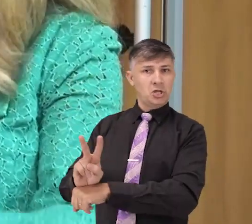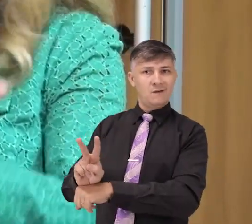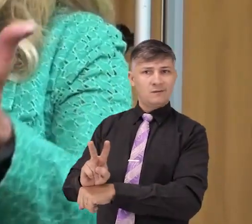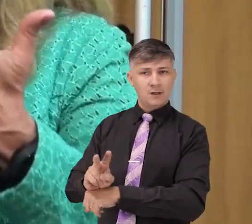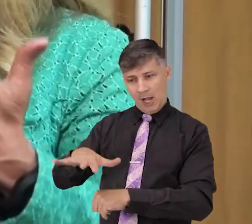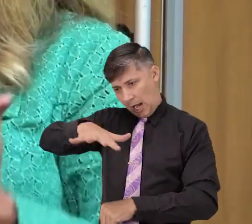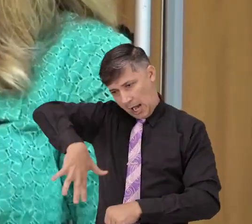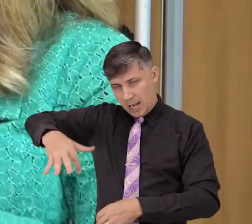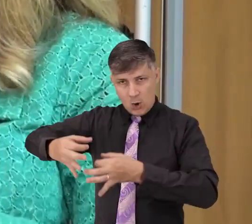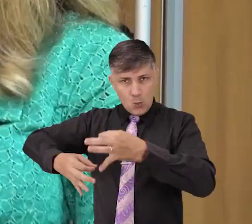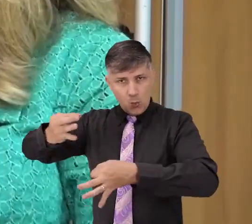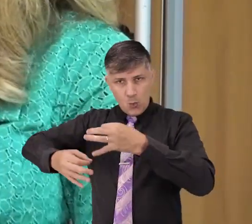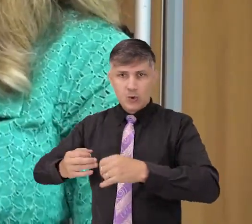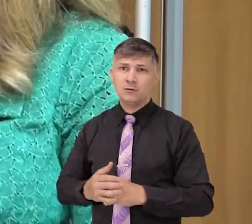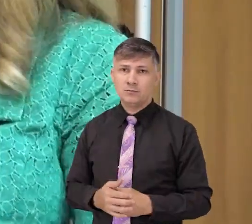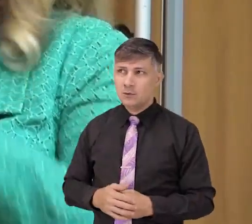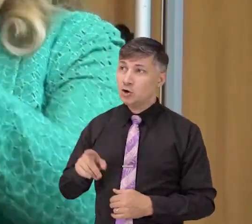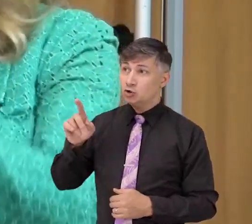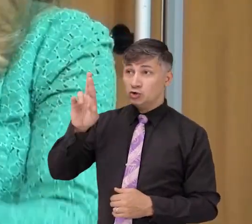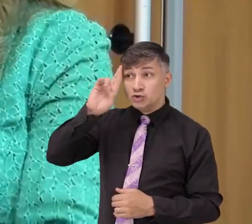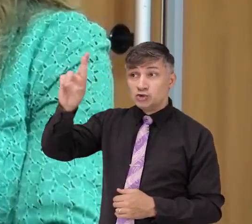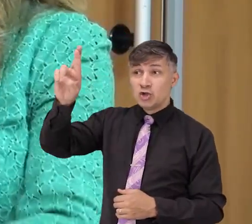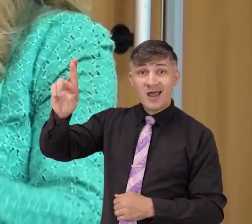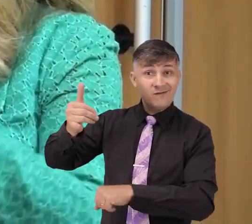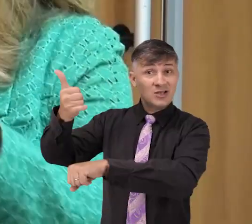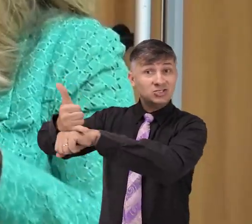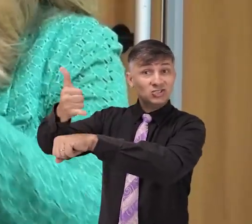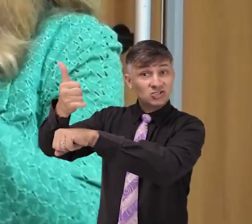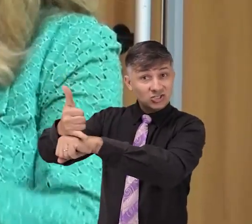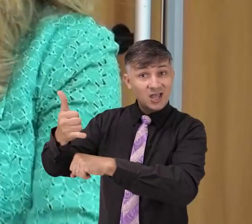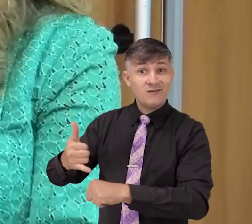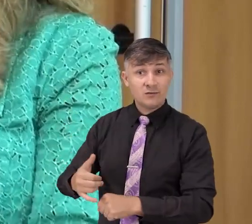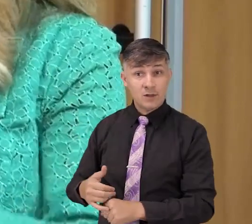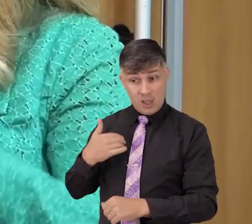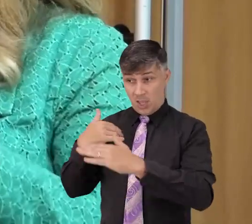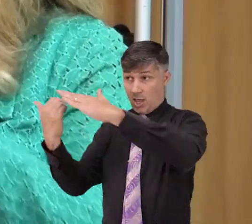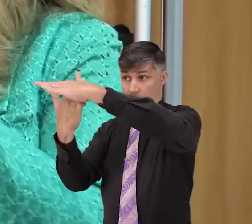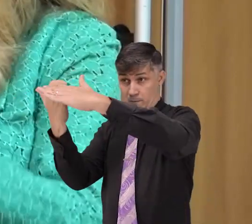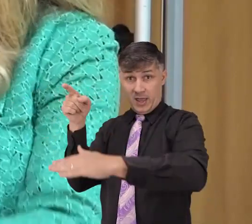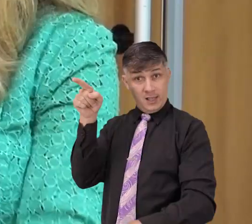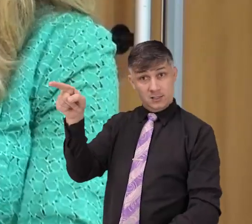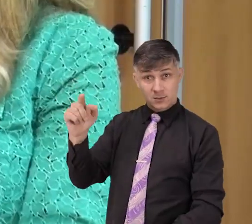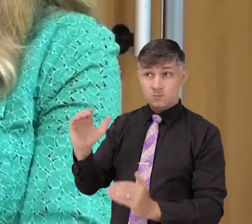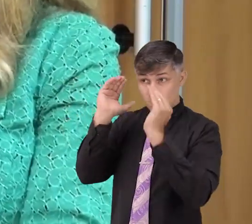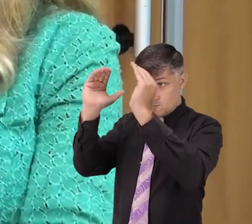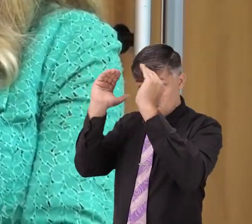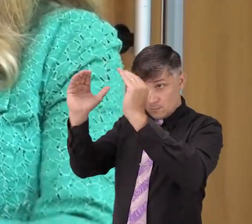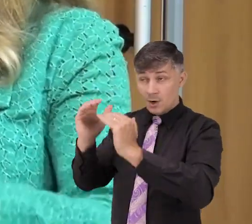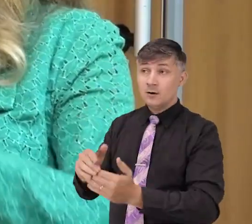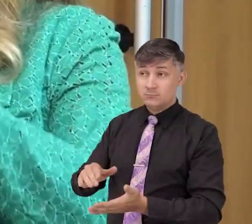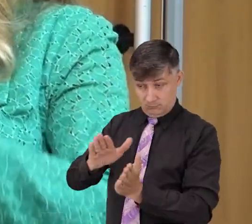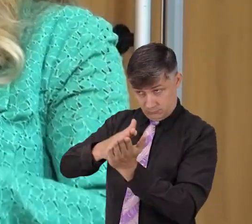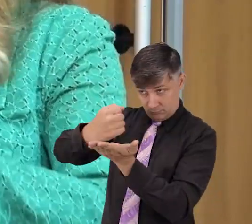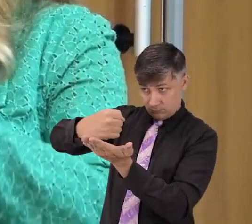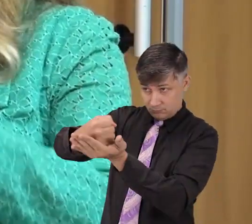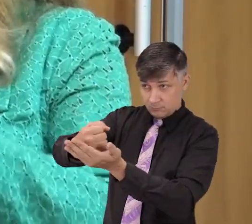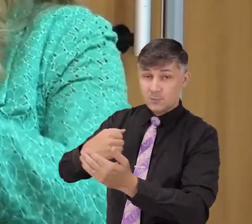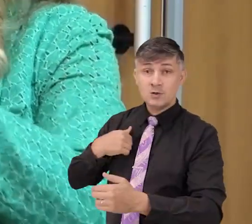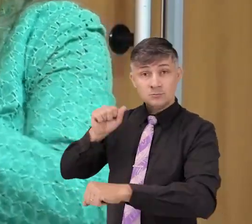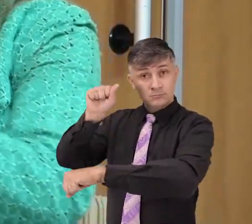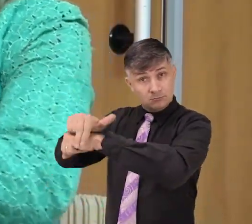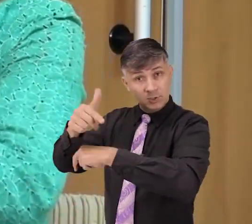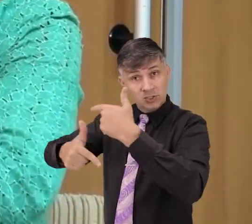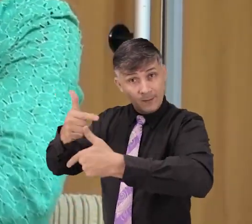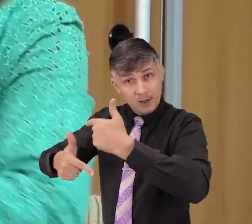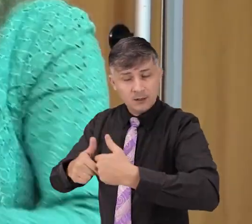né, dentro da relação jurídica, né, o seu empregador, o empresário que o contrata, aquele que o contrata. Então, a partir